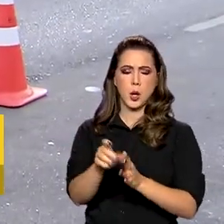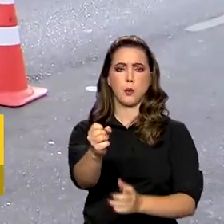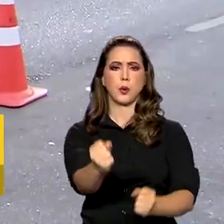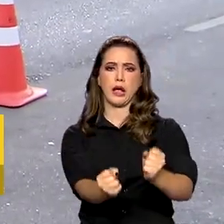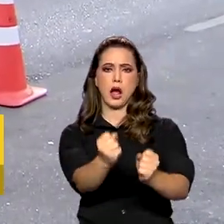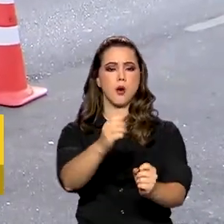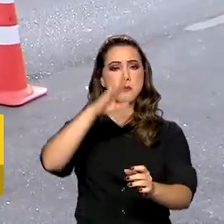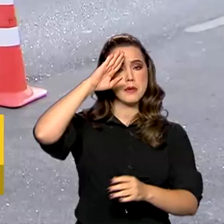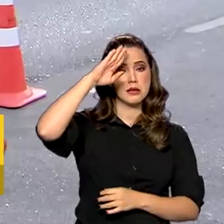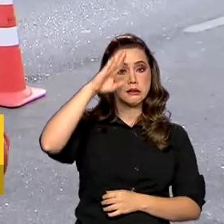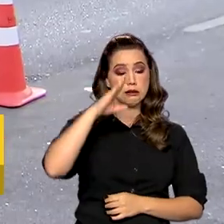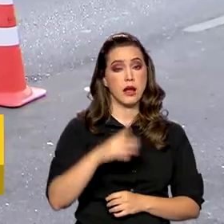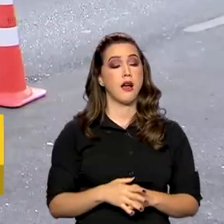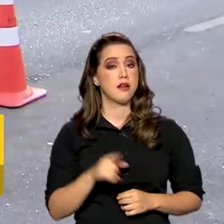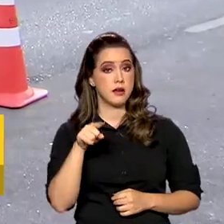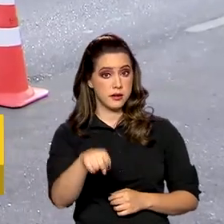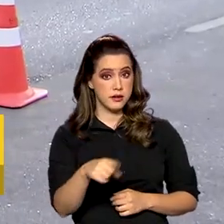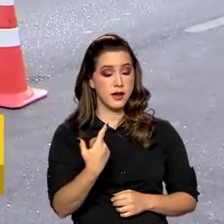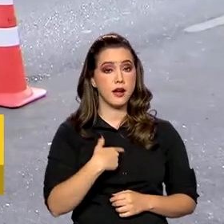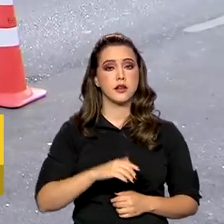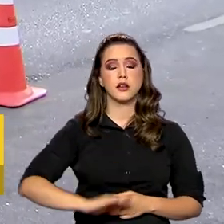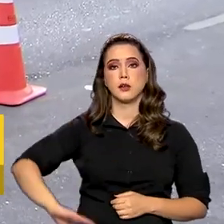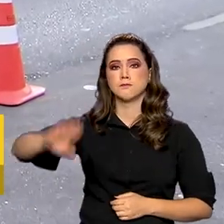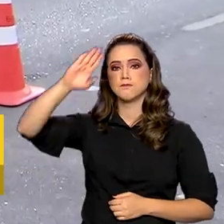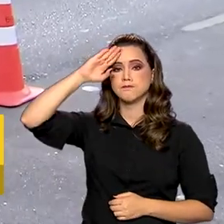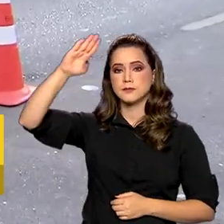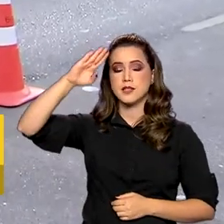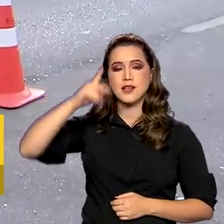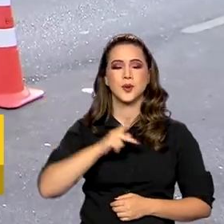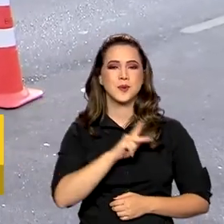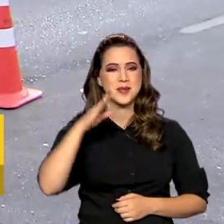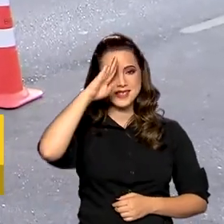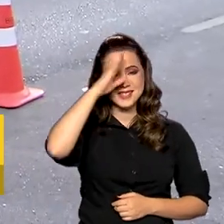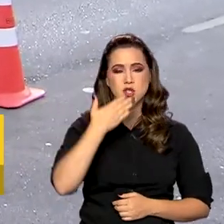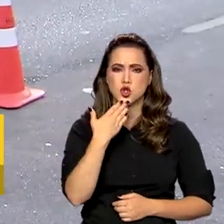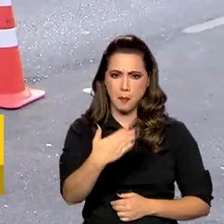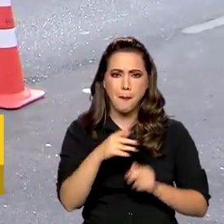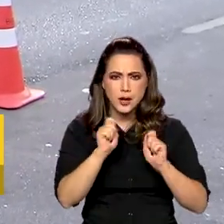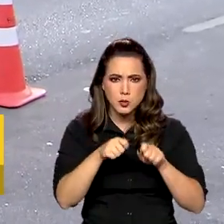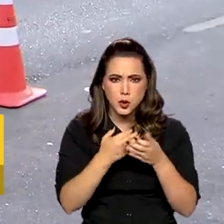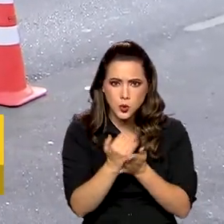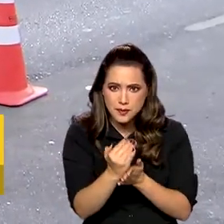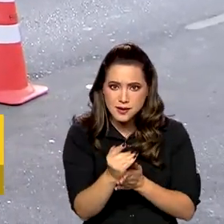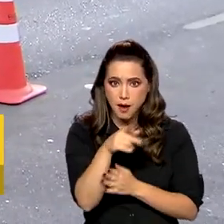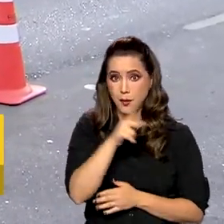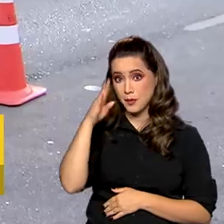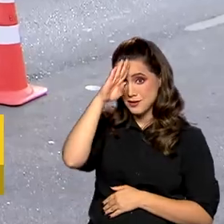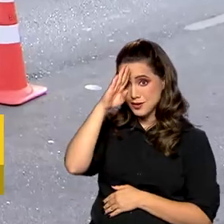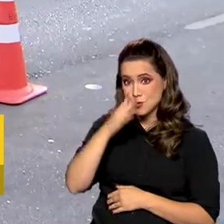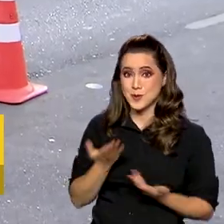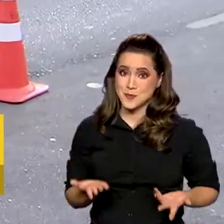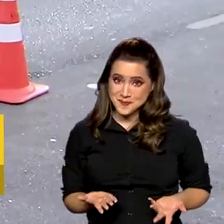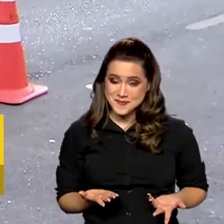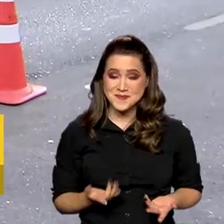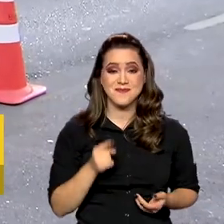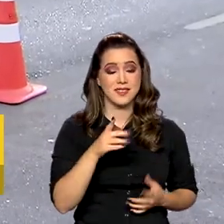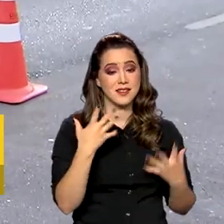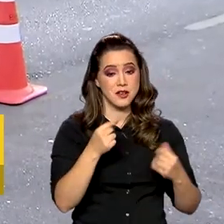Guarani, e é aqui que ele sauda o presidente e pede autorização para o início desse desfile militar. E eu vou pedir agora para o nosso